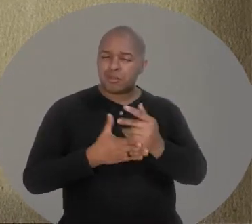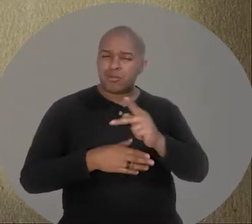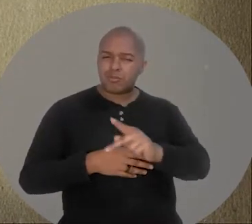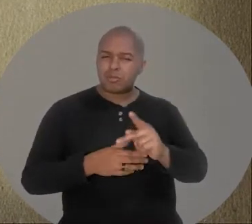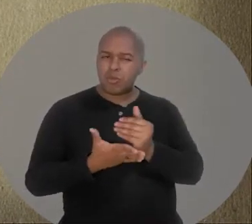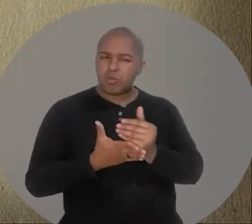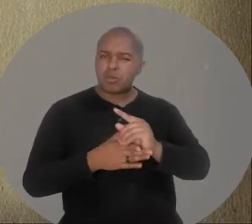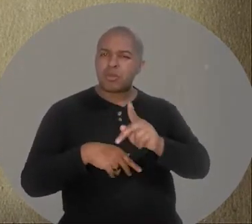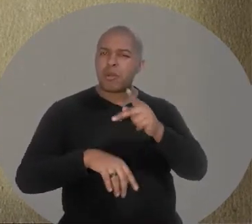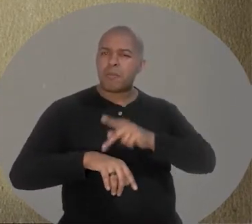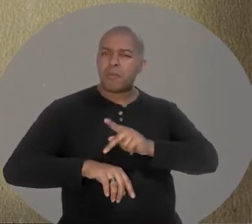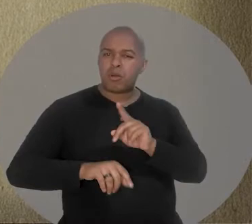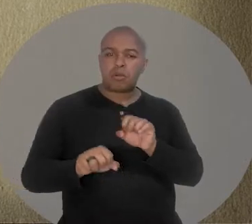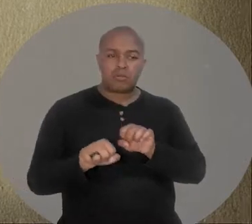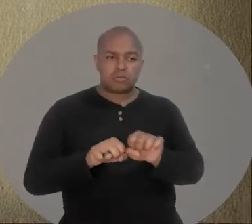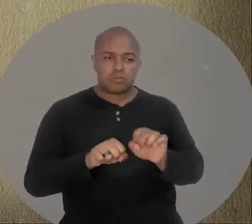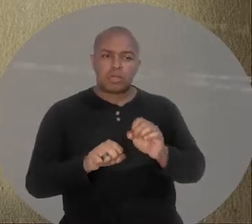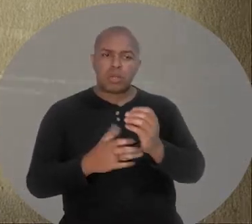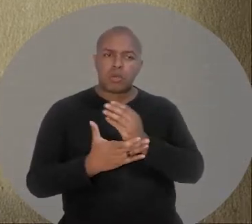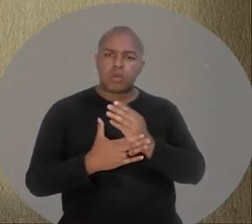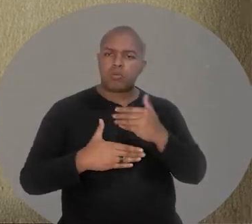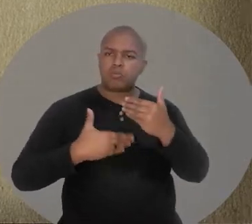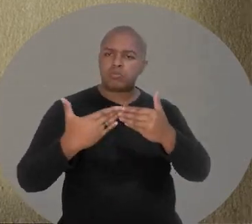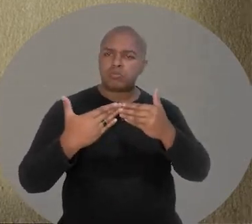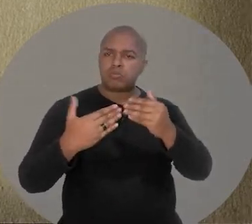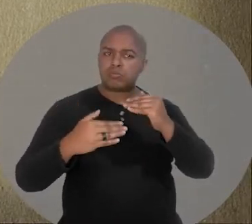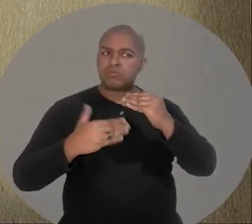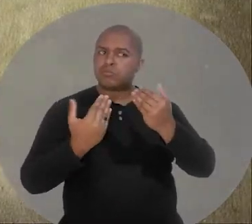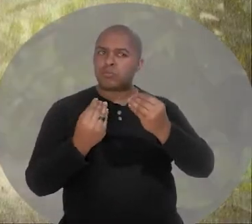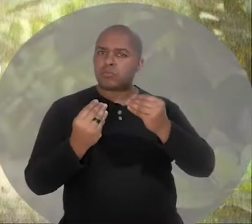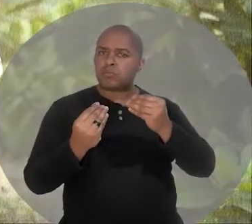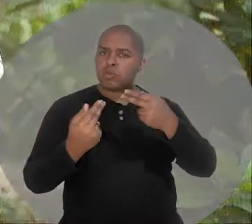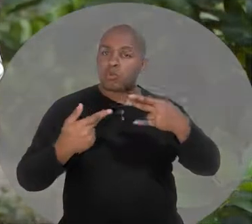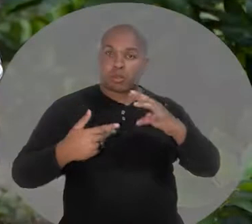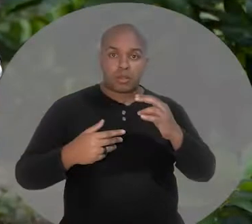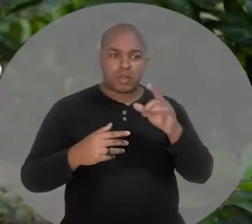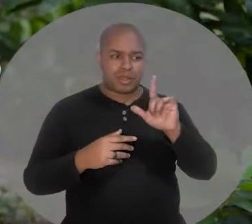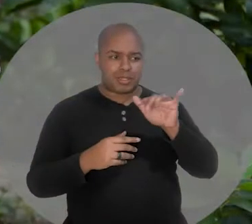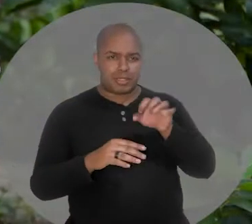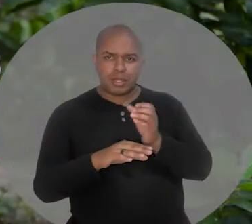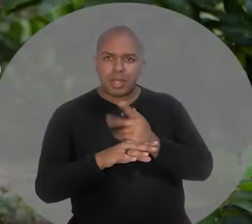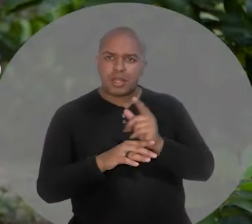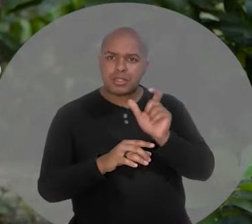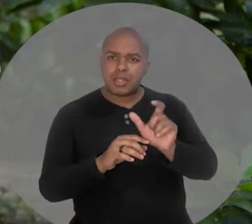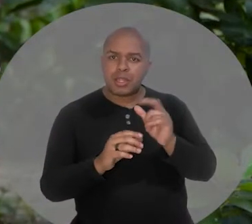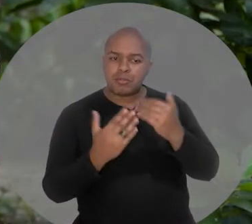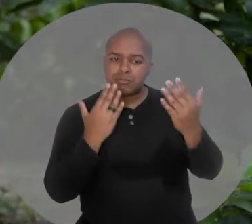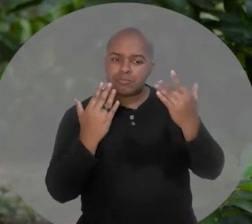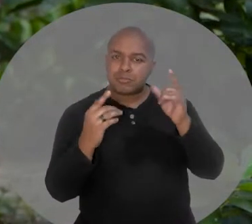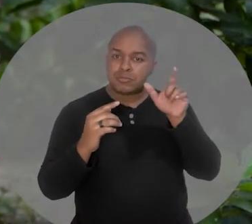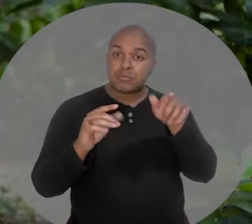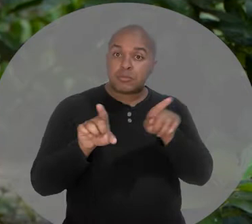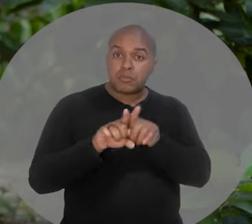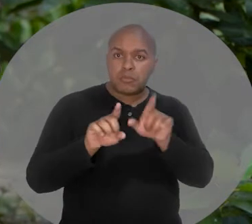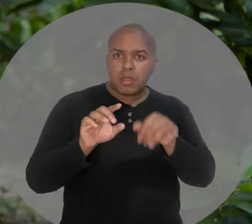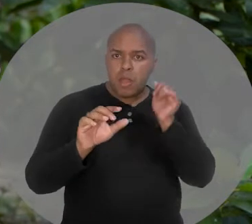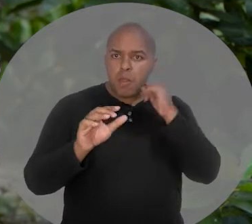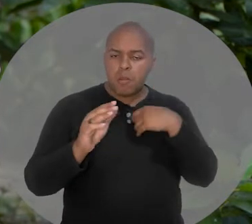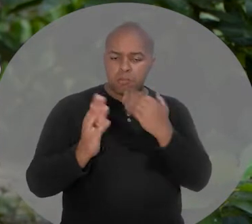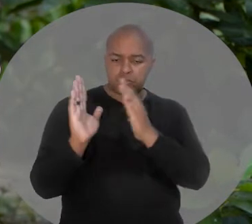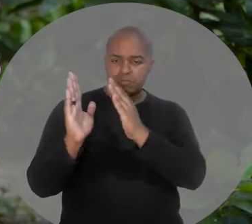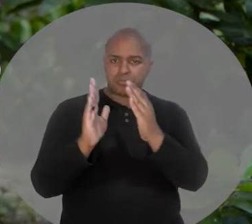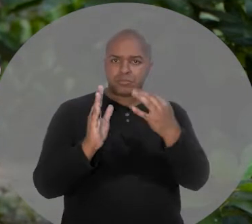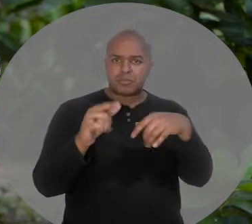ingressa como professora na pós-graduação em Distúrbios do Desenvolvimento. A Lígia, antes de ser psicóloga, ela